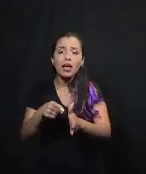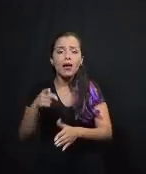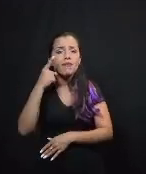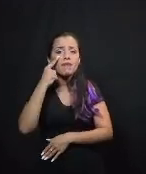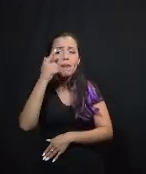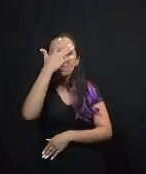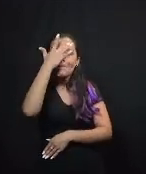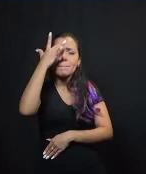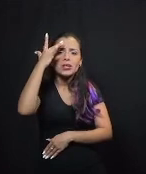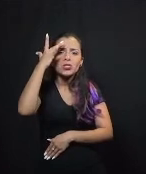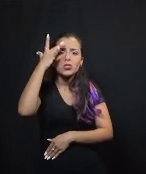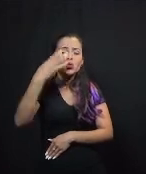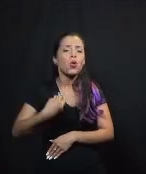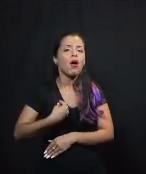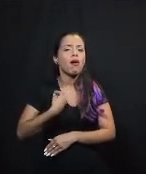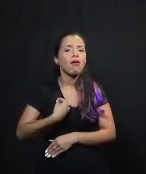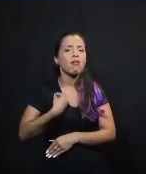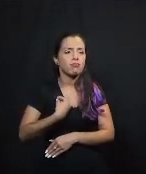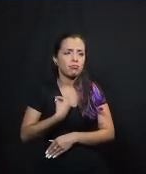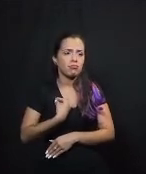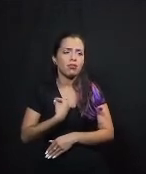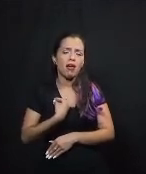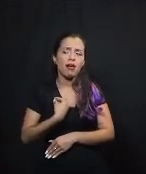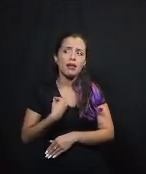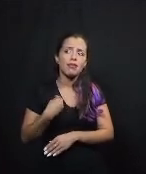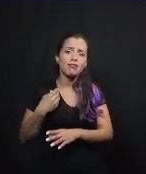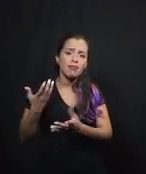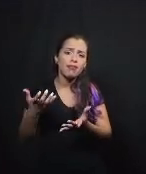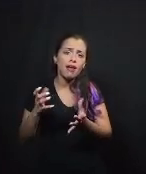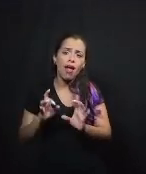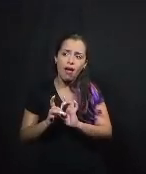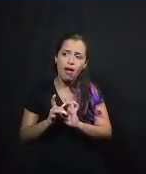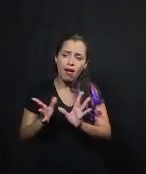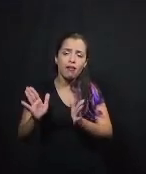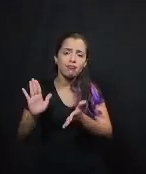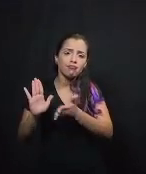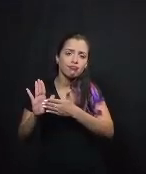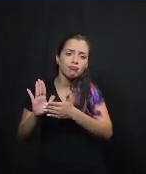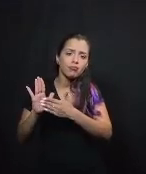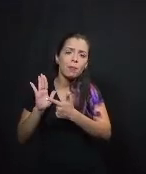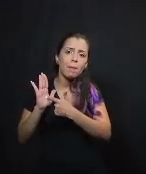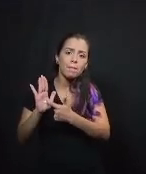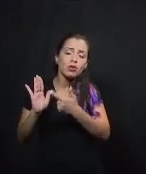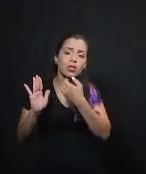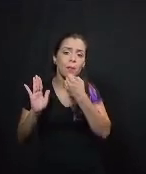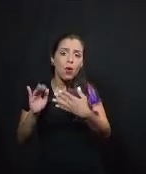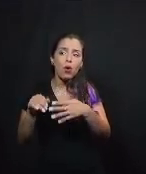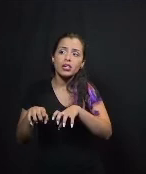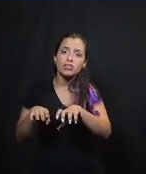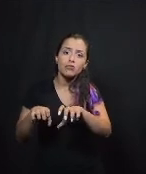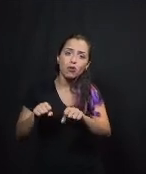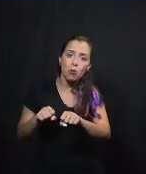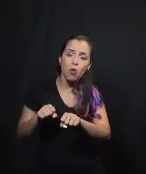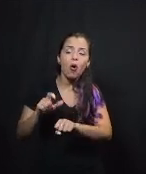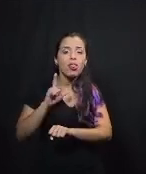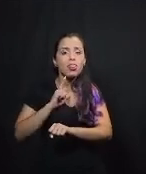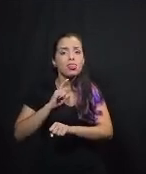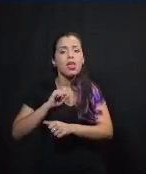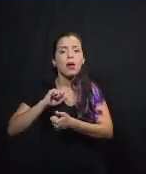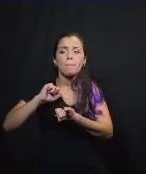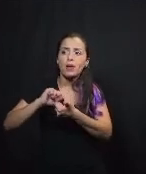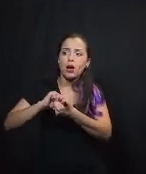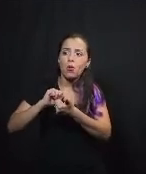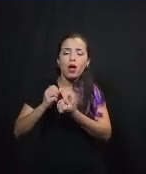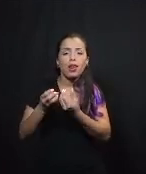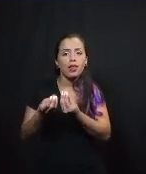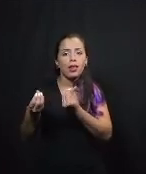bastante disposta a fazer coisas, gente que se formou, está bem qualificada, porque o